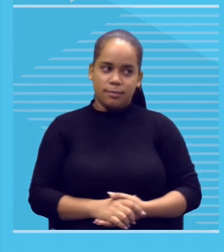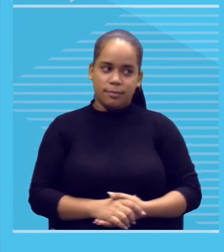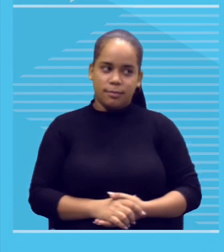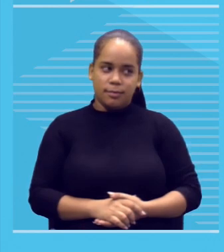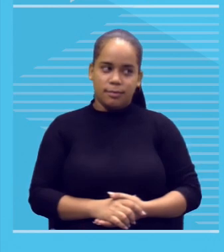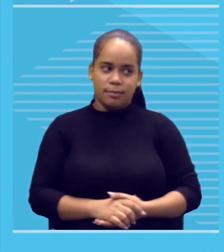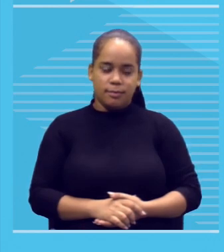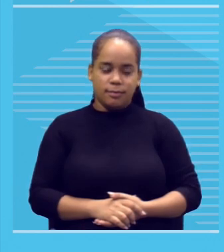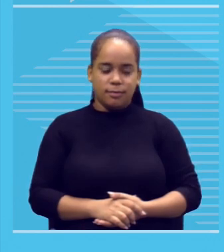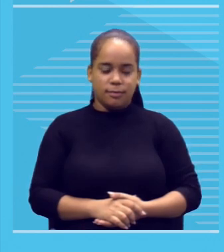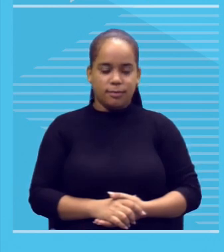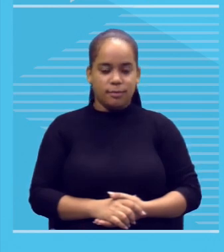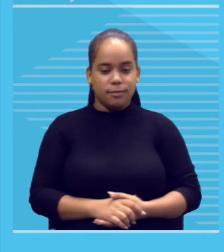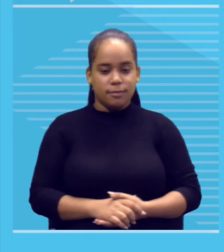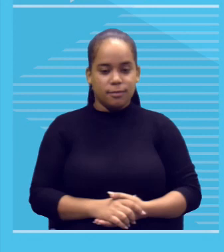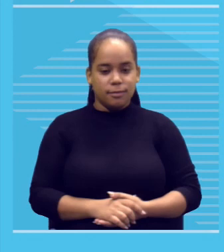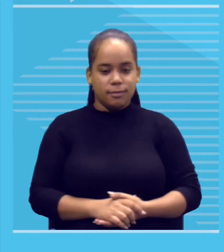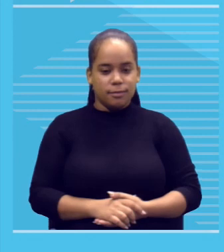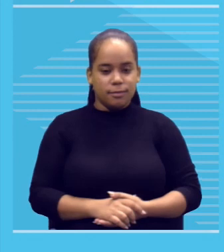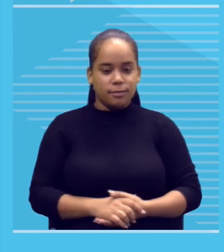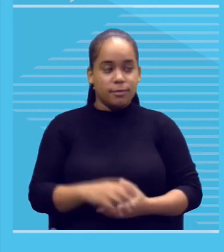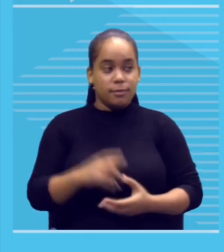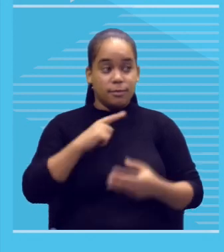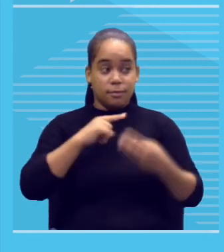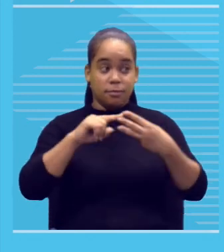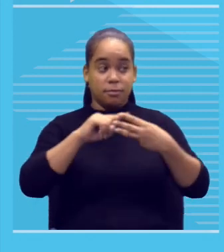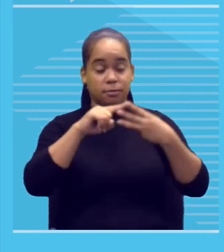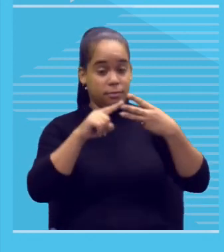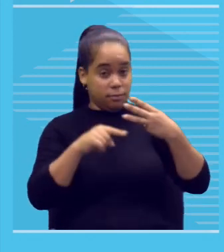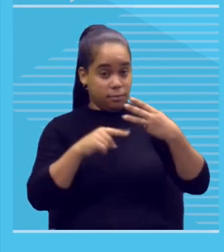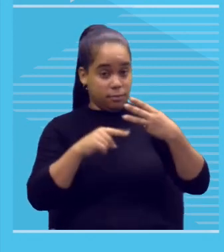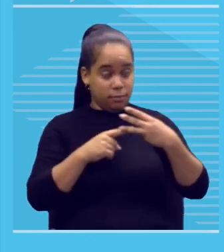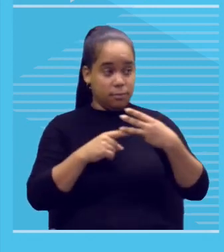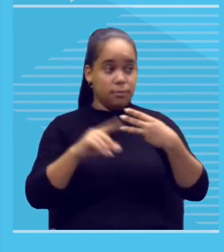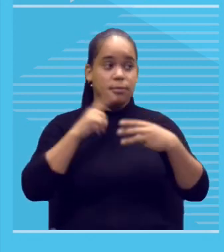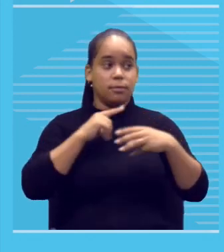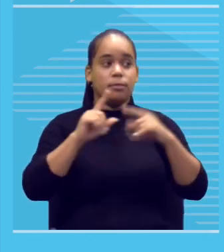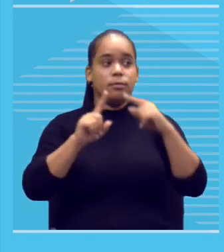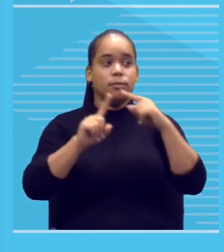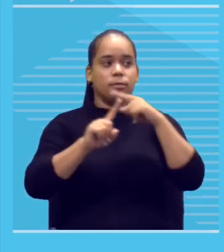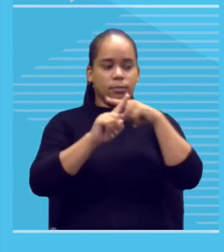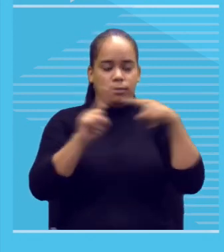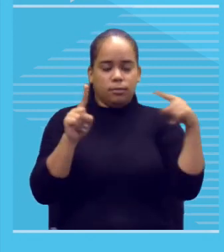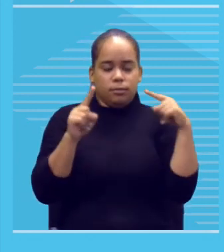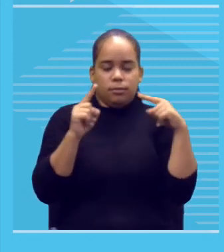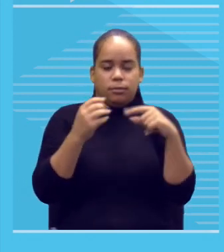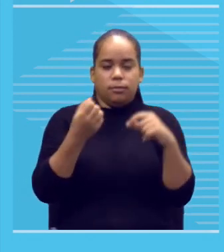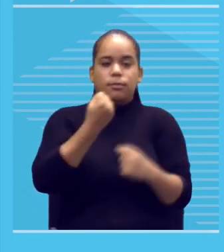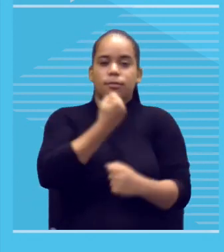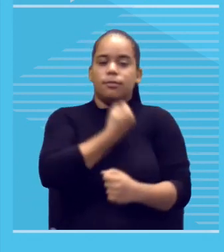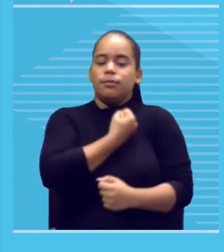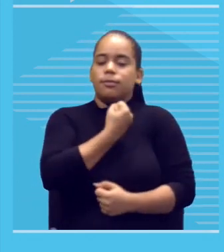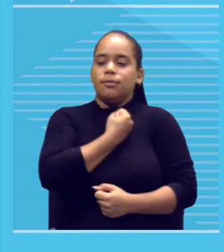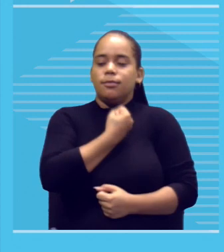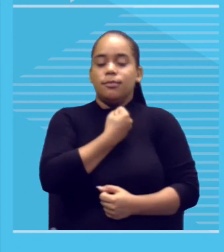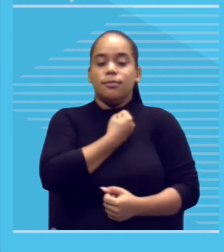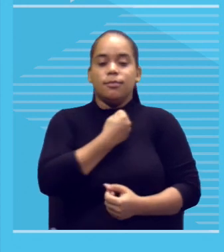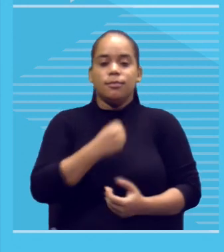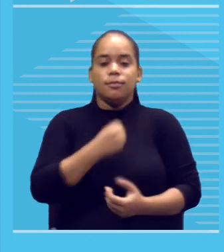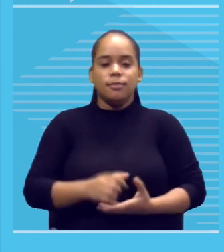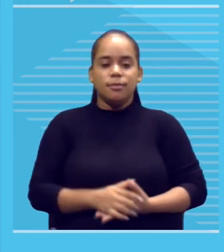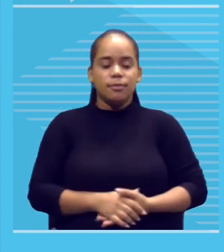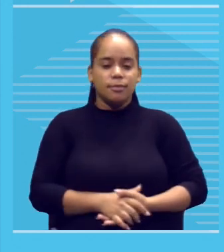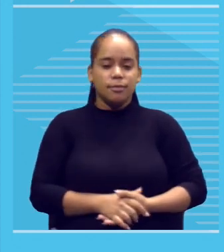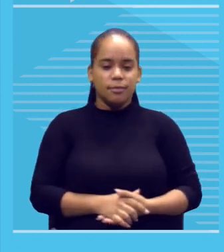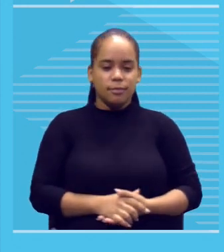pronto aqui mais três itens né a quarta parte de um número Olha só